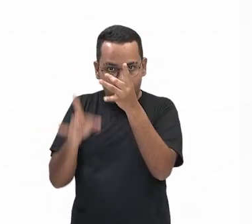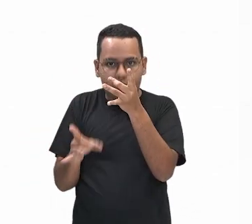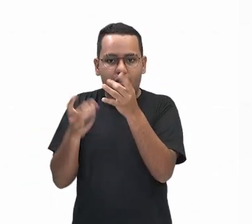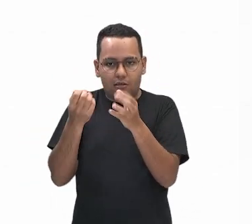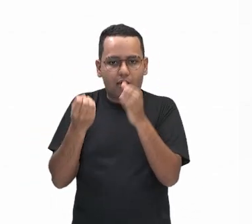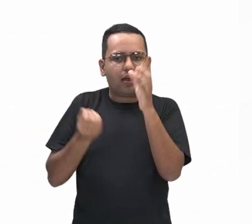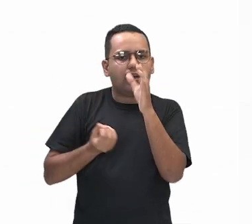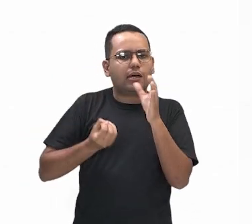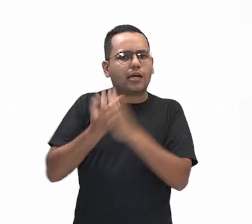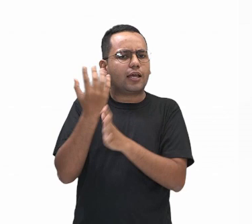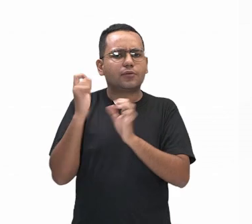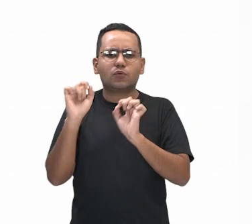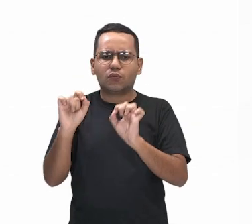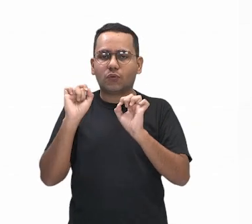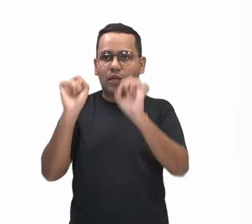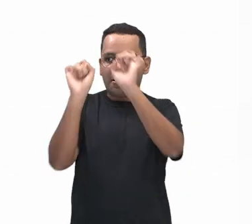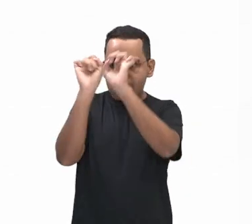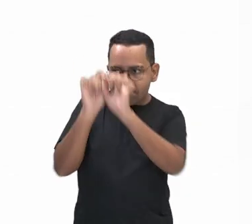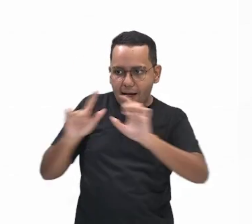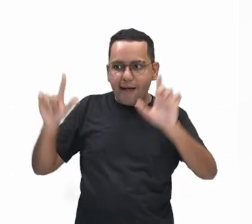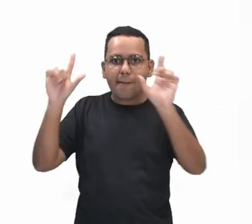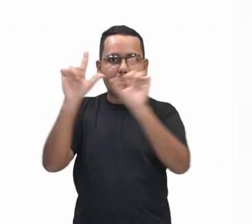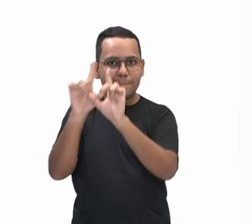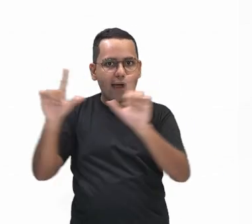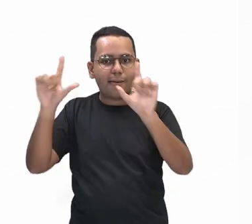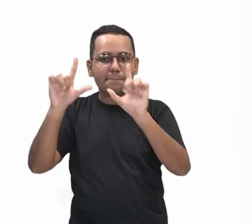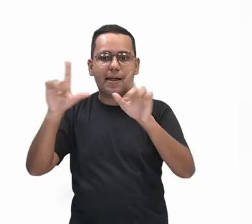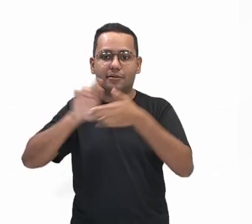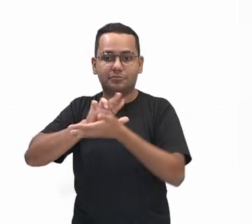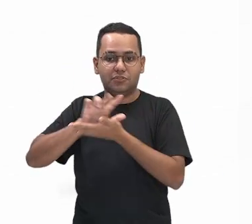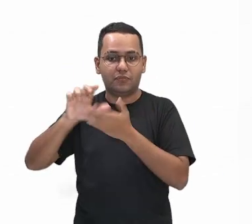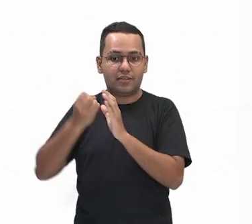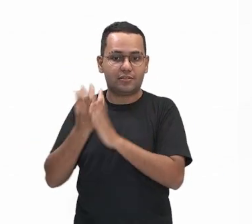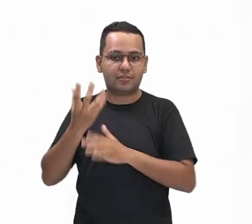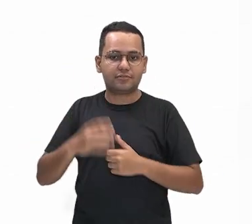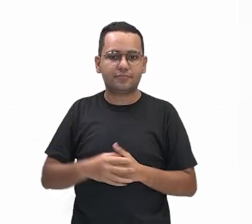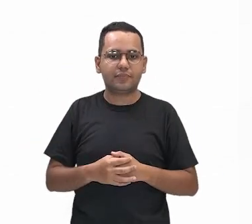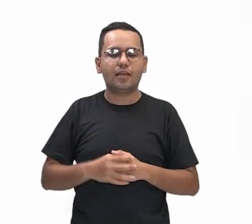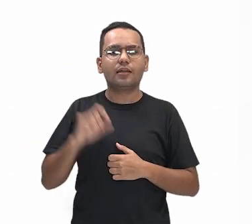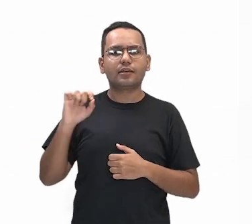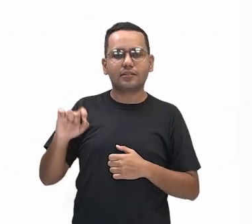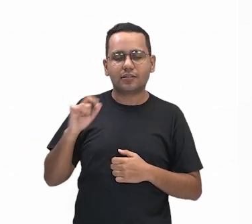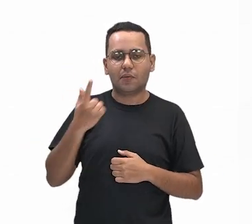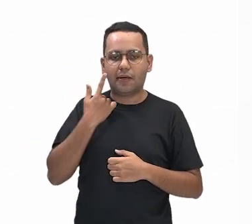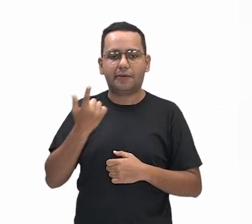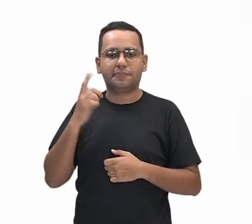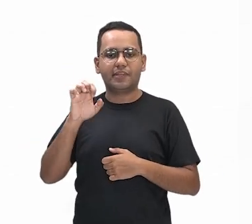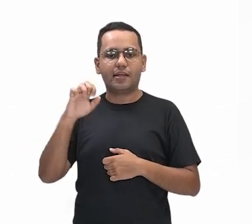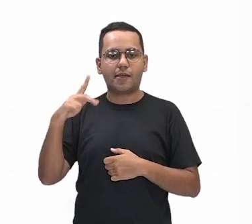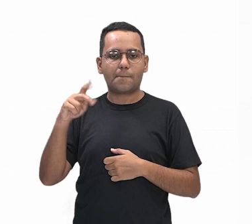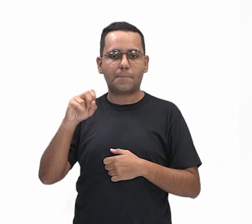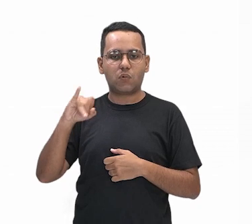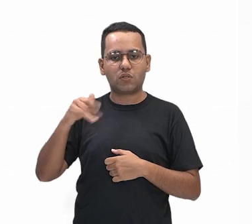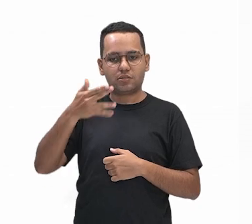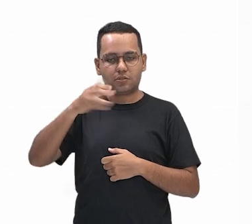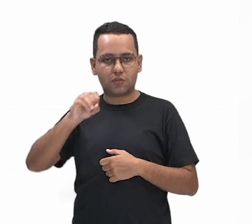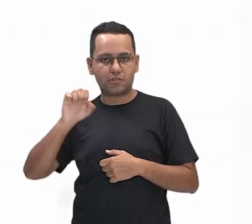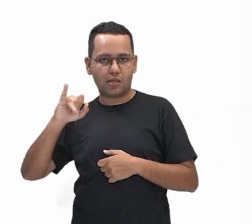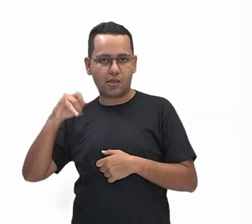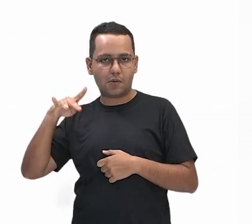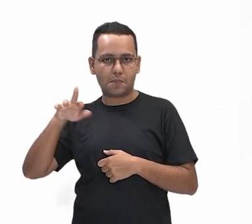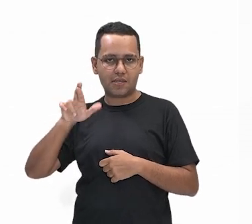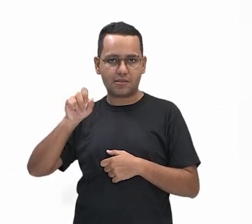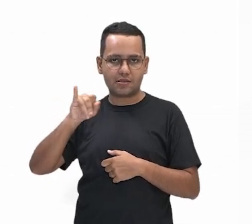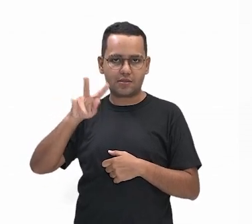de grandes e impactantes obras. As exposições imersivas, por exemplo, que é o que a gente conversou, que eu comentei